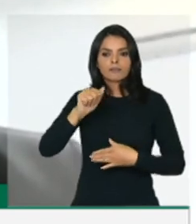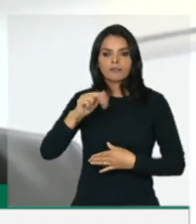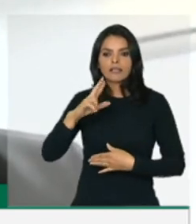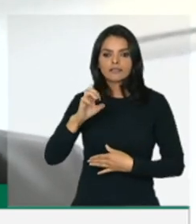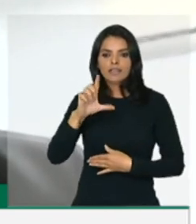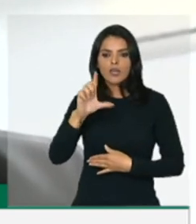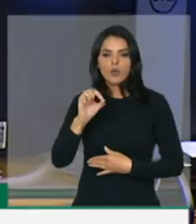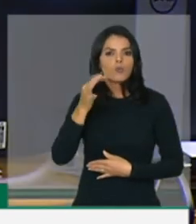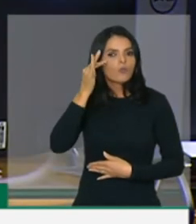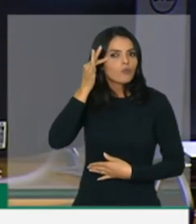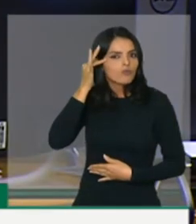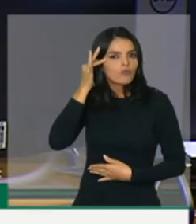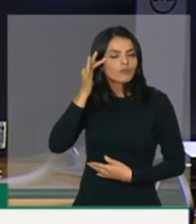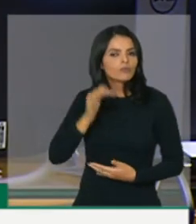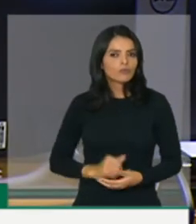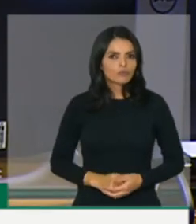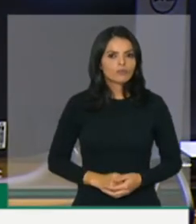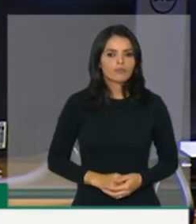Freixo.